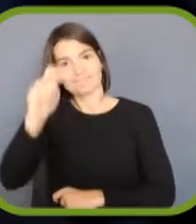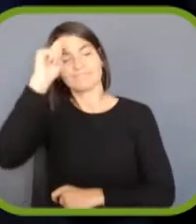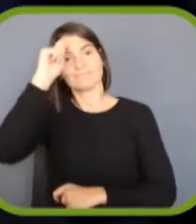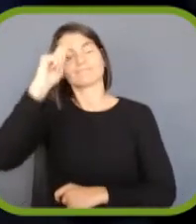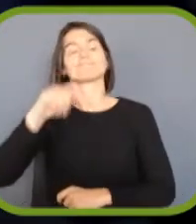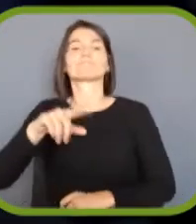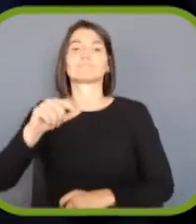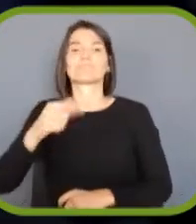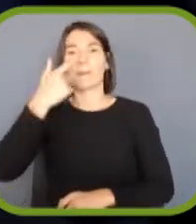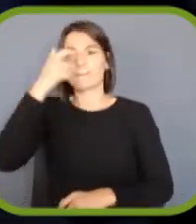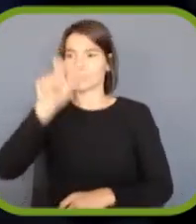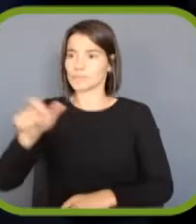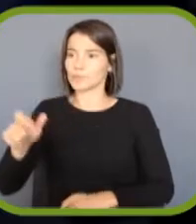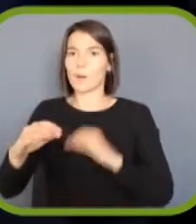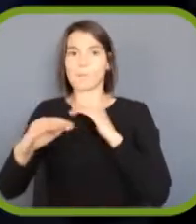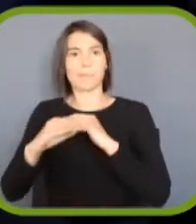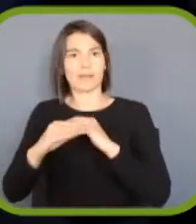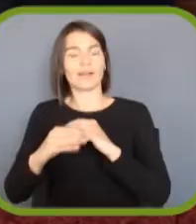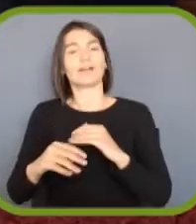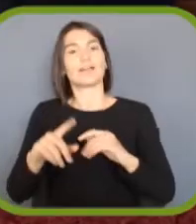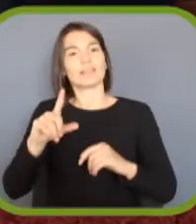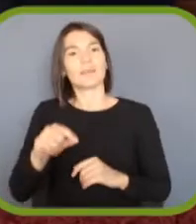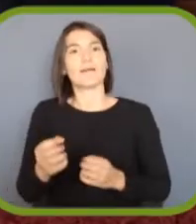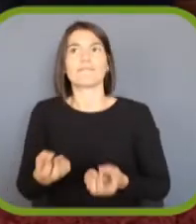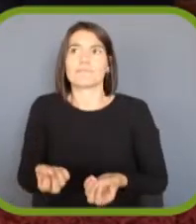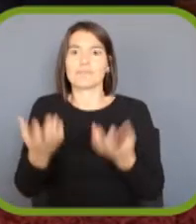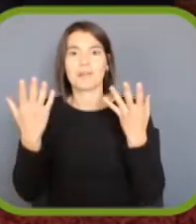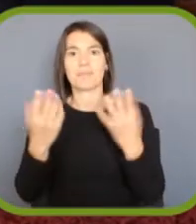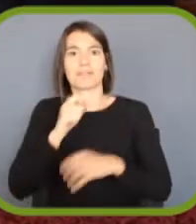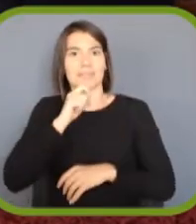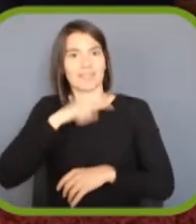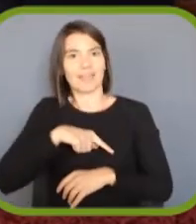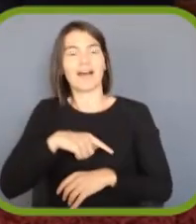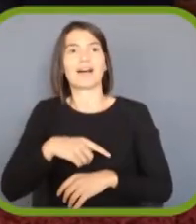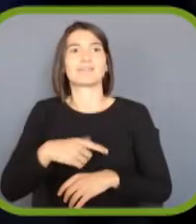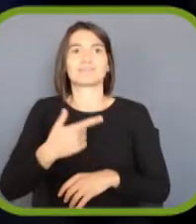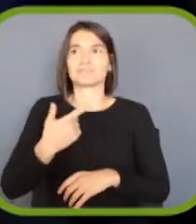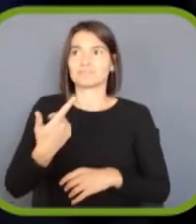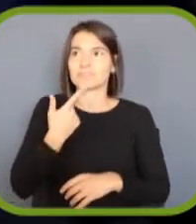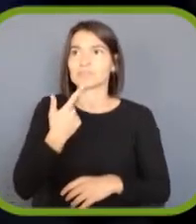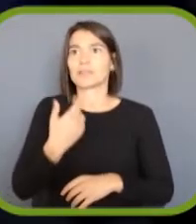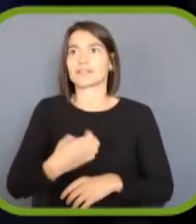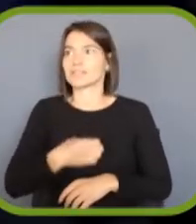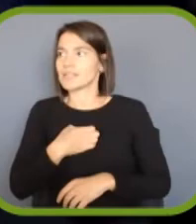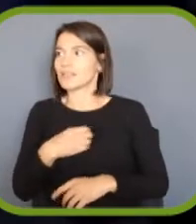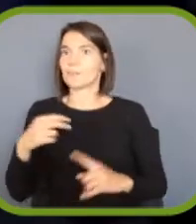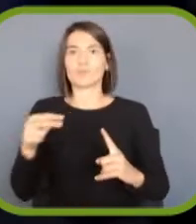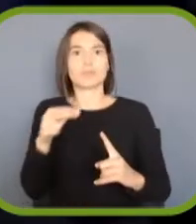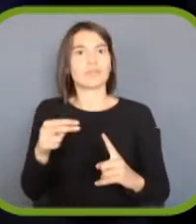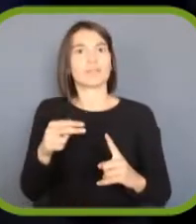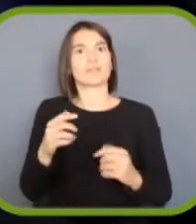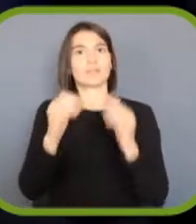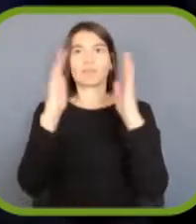com mais dignidade, serão tratadas como pessoas e onde as pessoas finalmente conseguirão realmente entender e perspectivar e